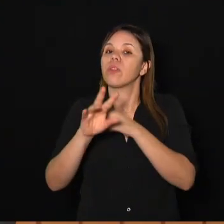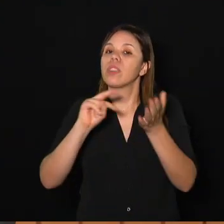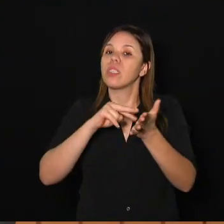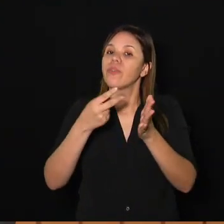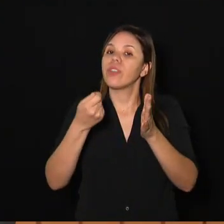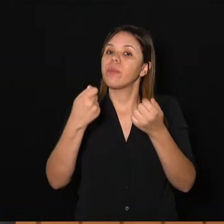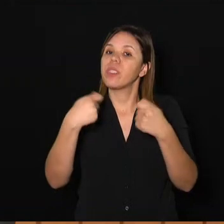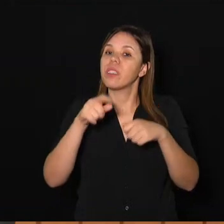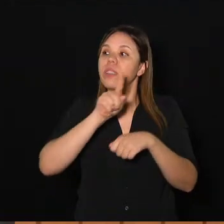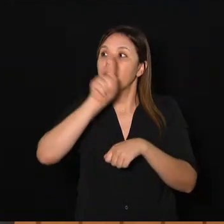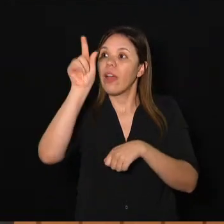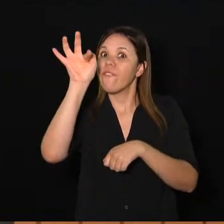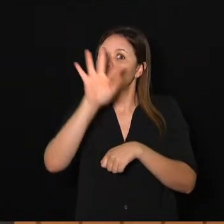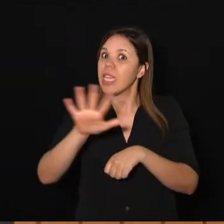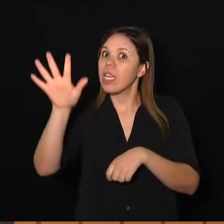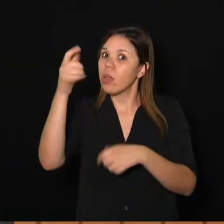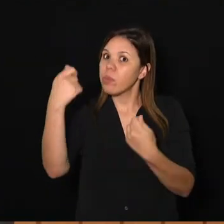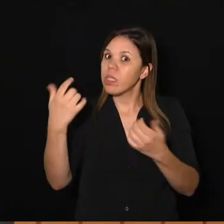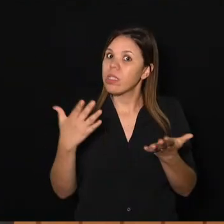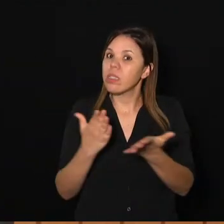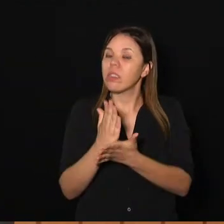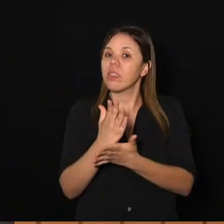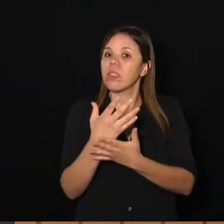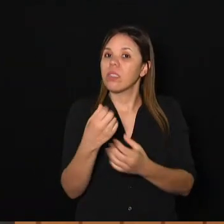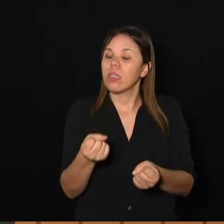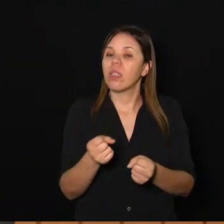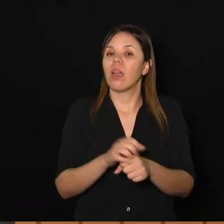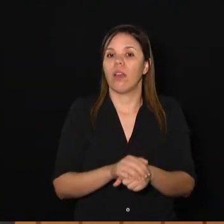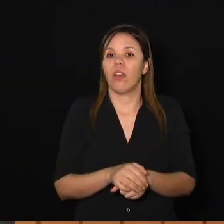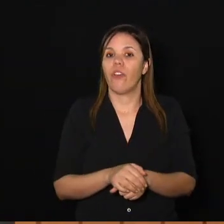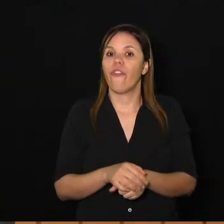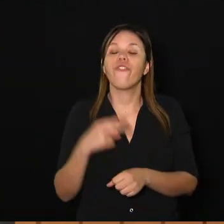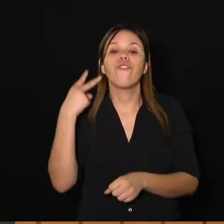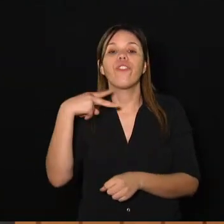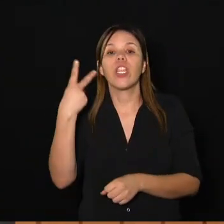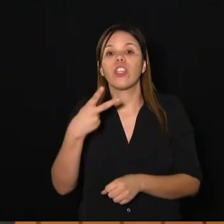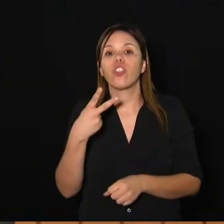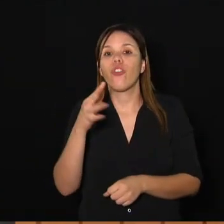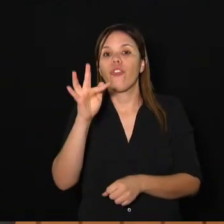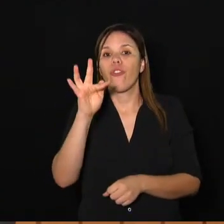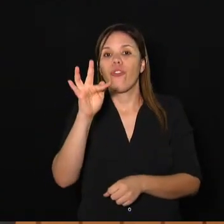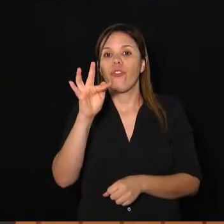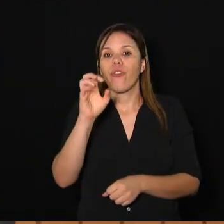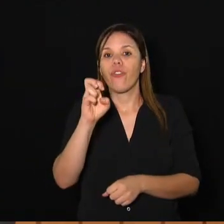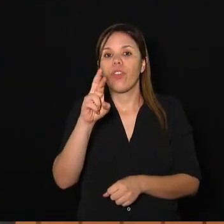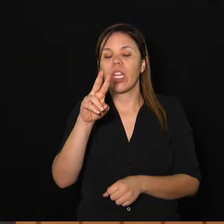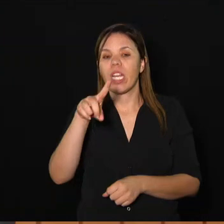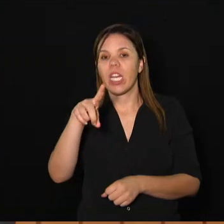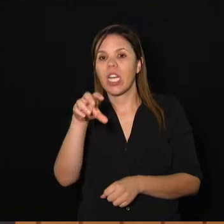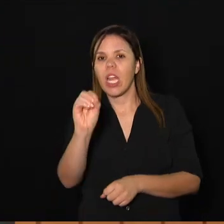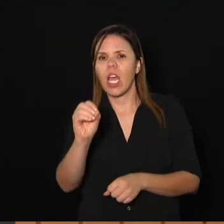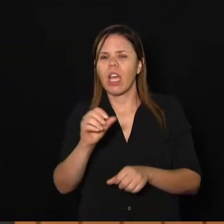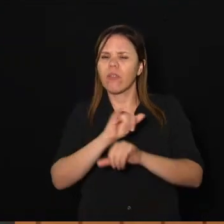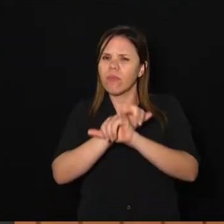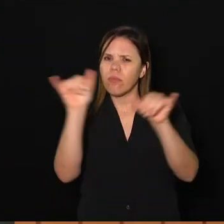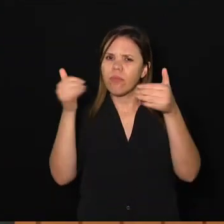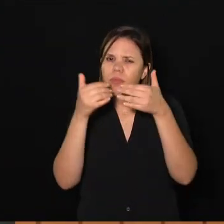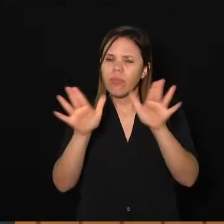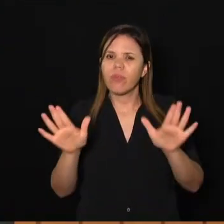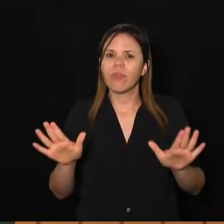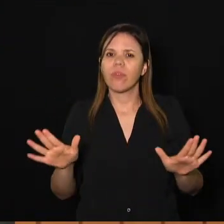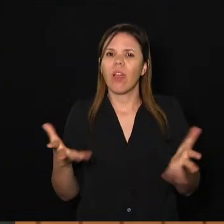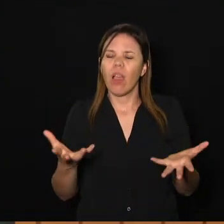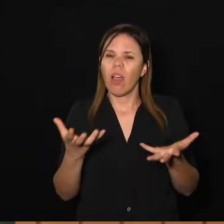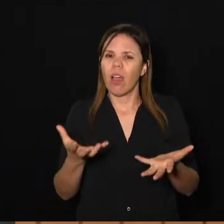federal o vereador Fernando em sua exposição de motivos ele